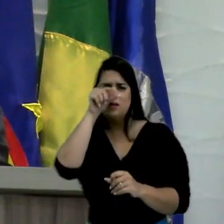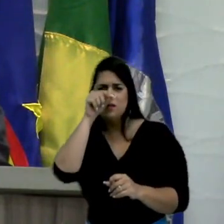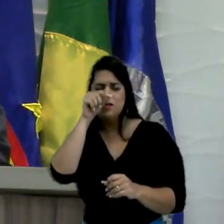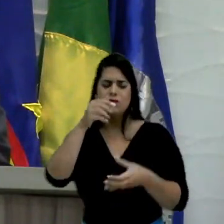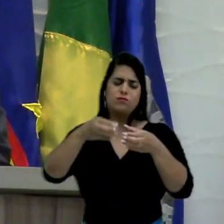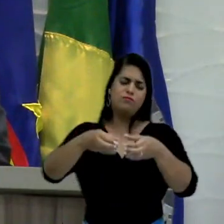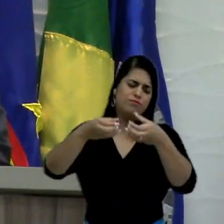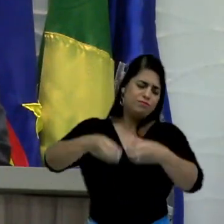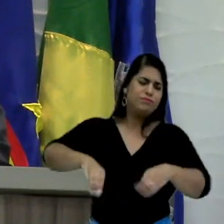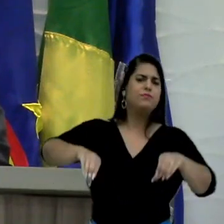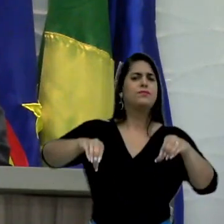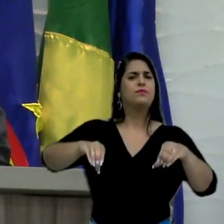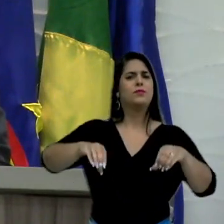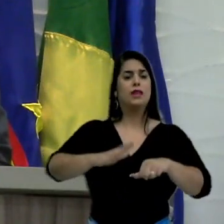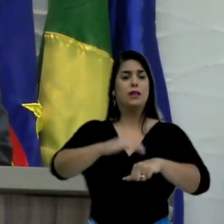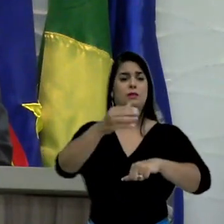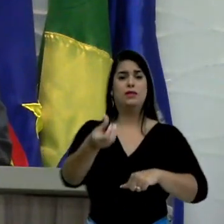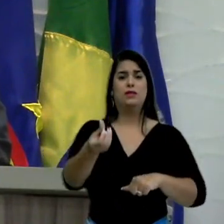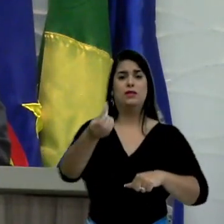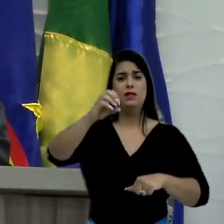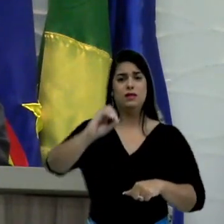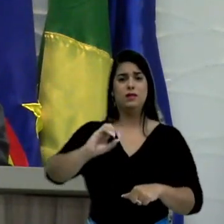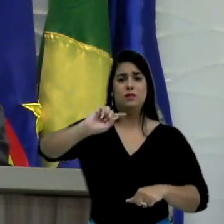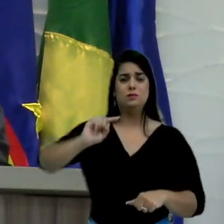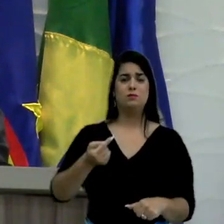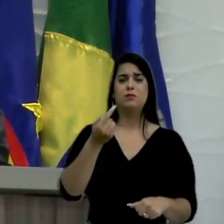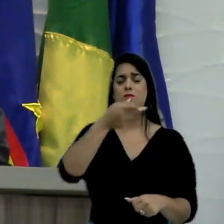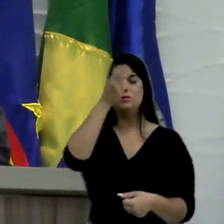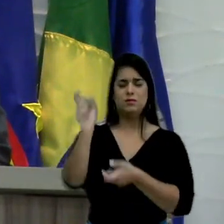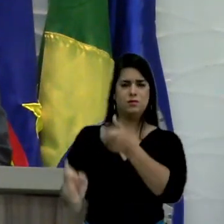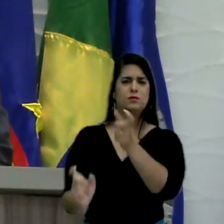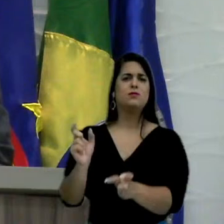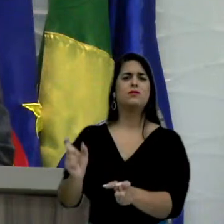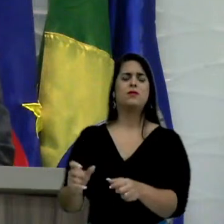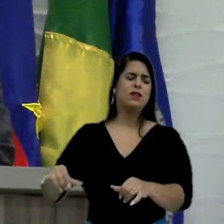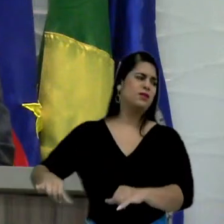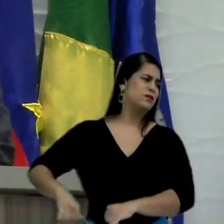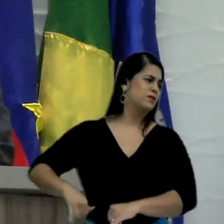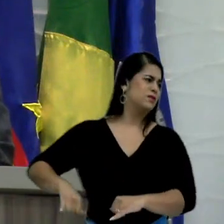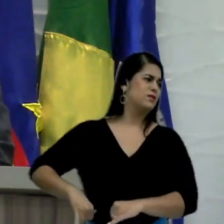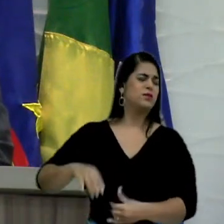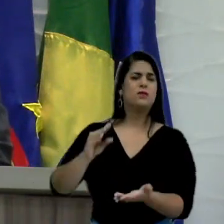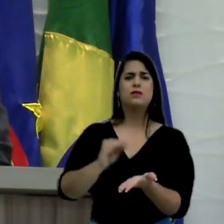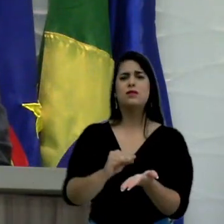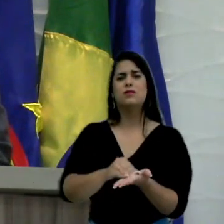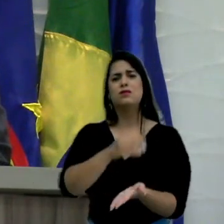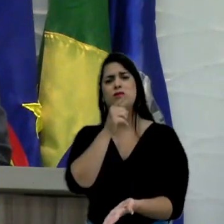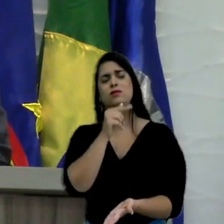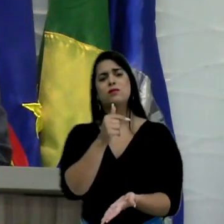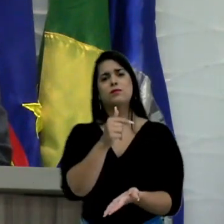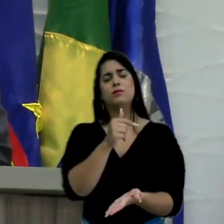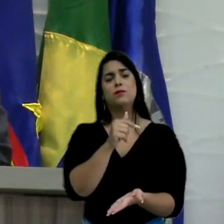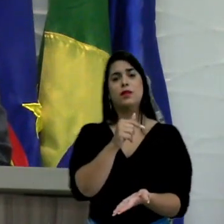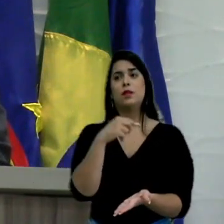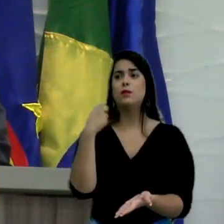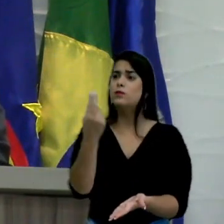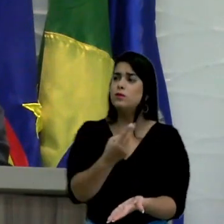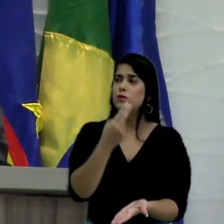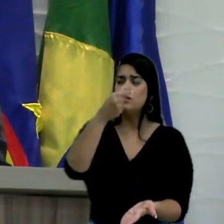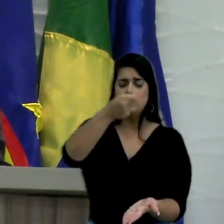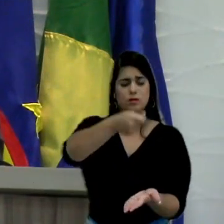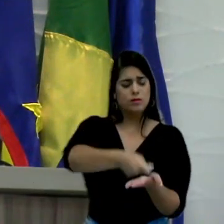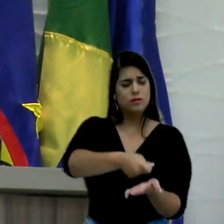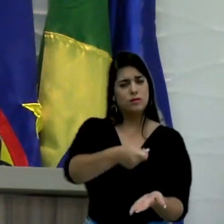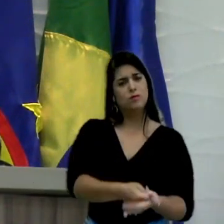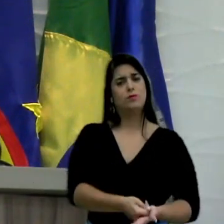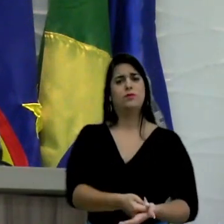mil habitantes sofrendo há mais de 20 anos com essa falta de água. A gente vem cobrando, vem fazendo nossa parte, a